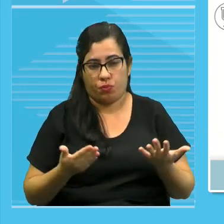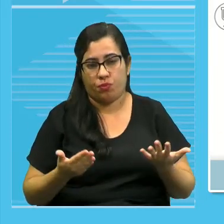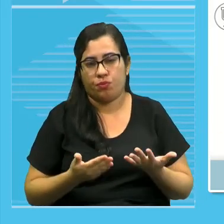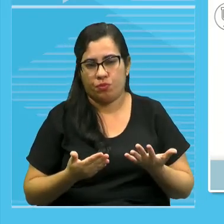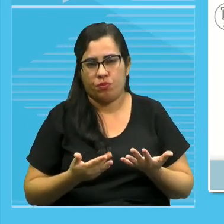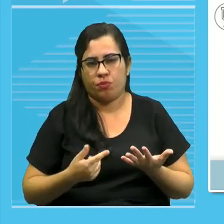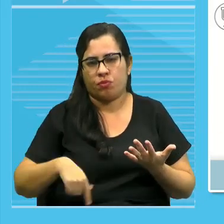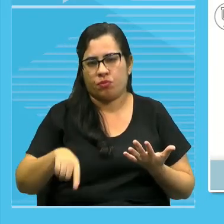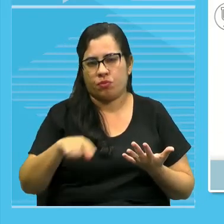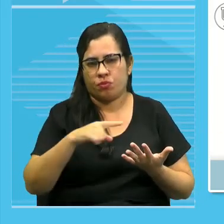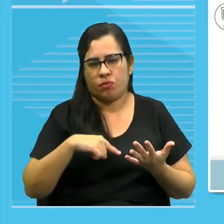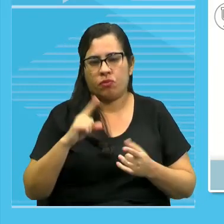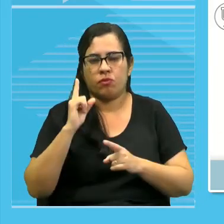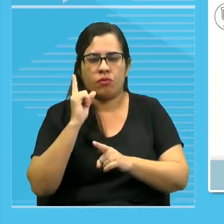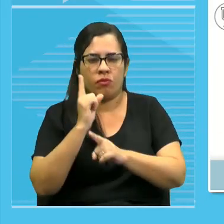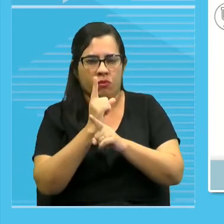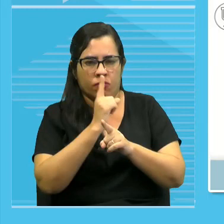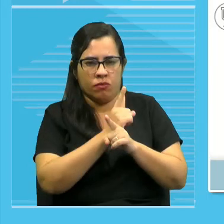encontramos